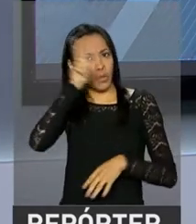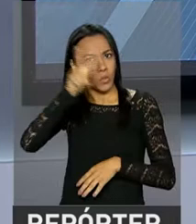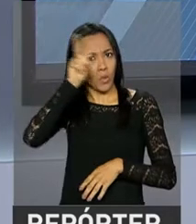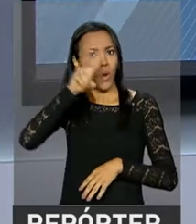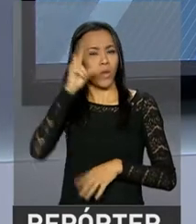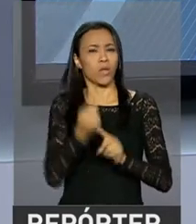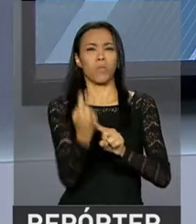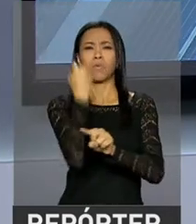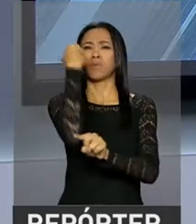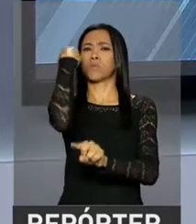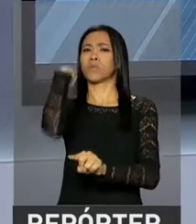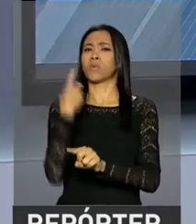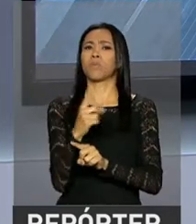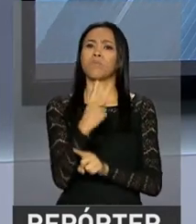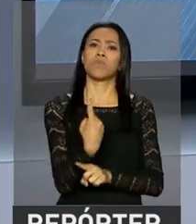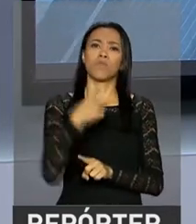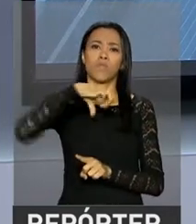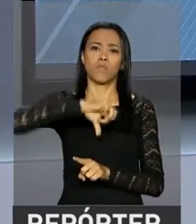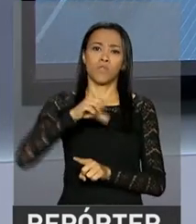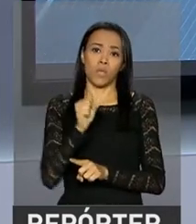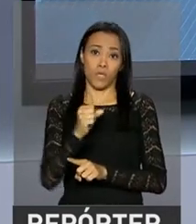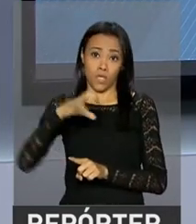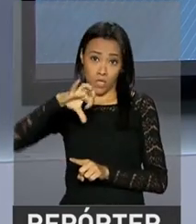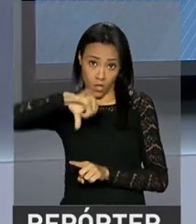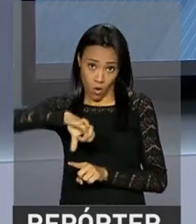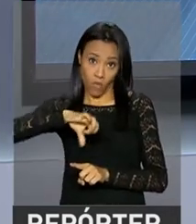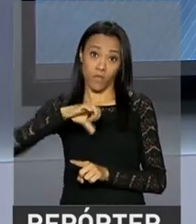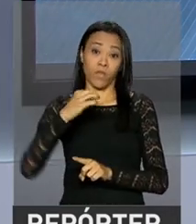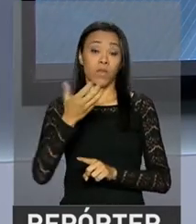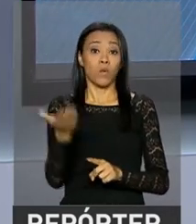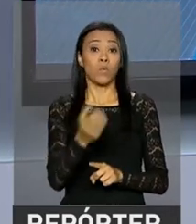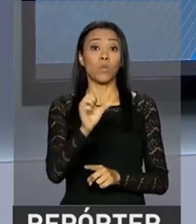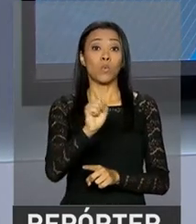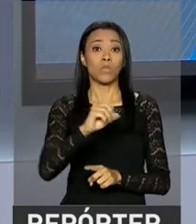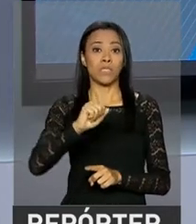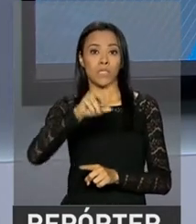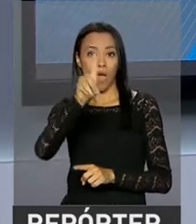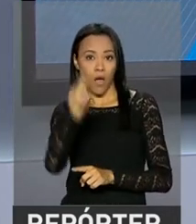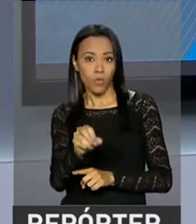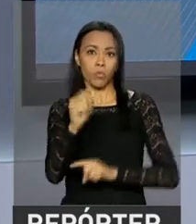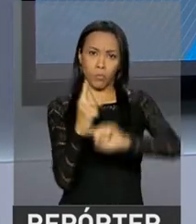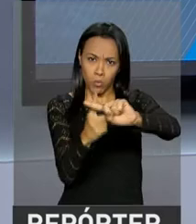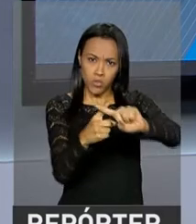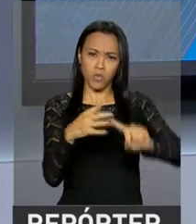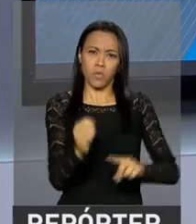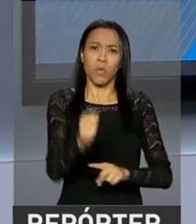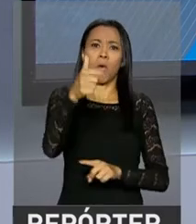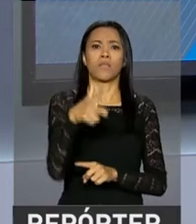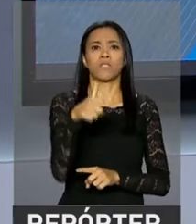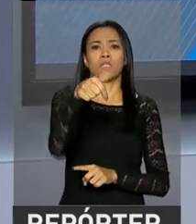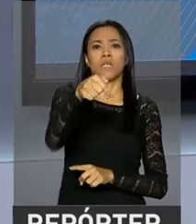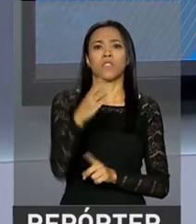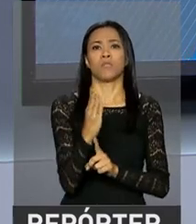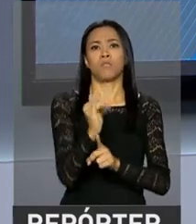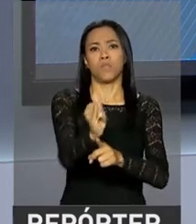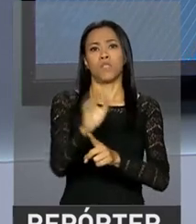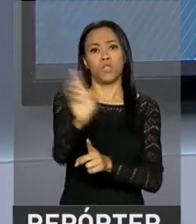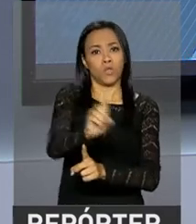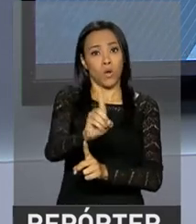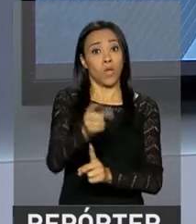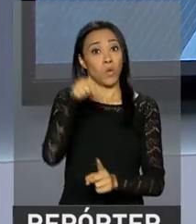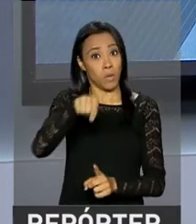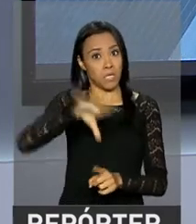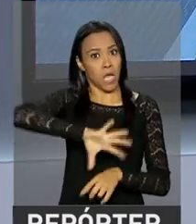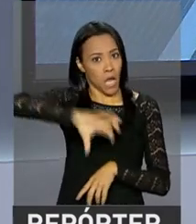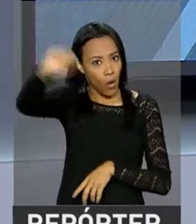em 1989 o saldo positivo foi de quase 7 bilhões de dólares com esse recorde o governo